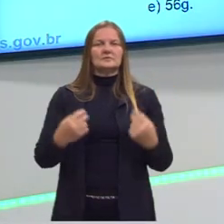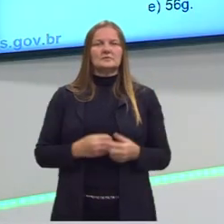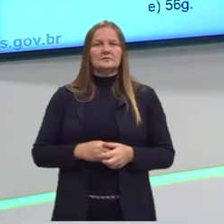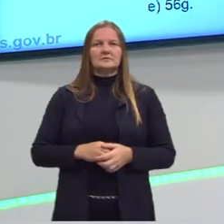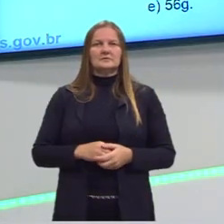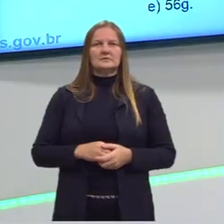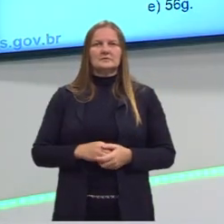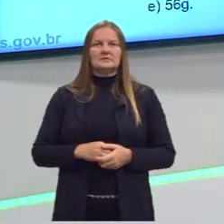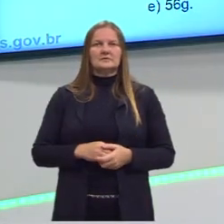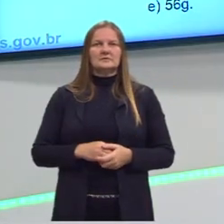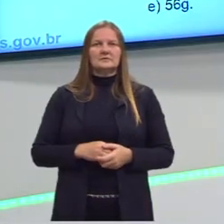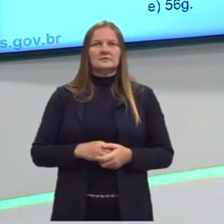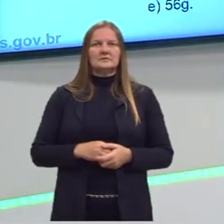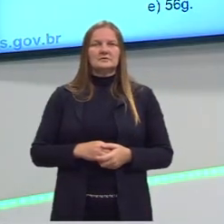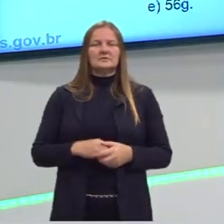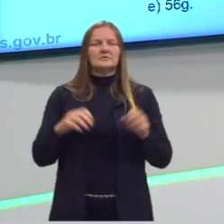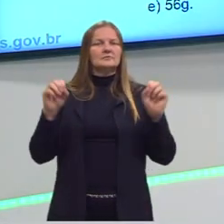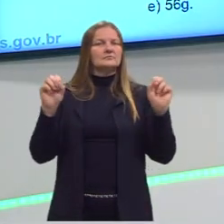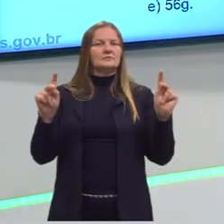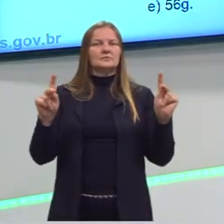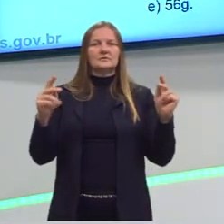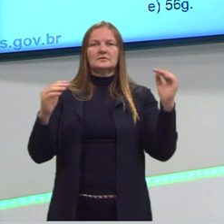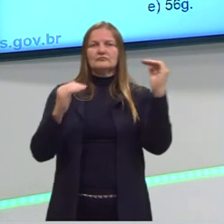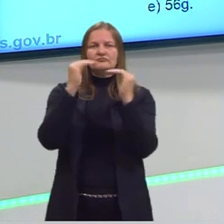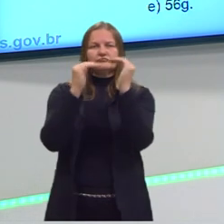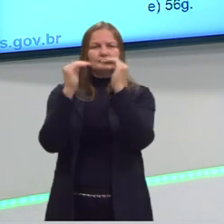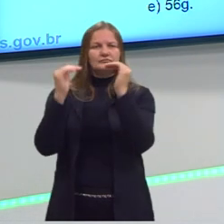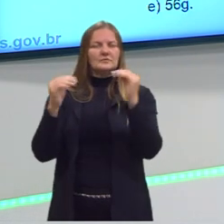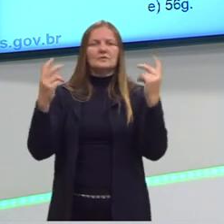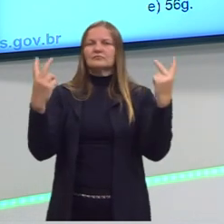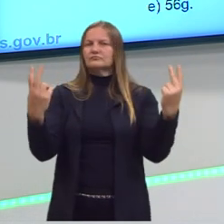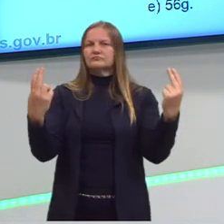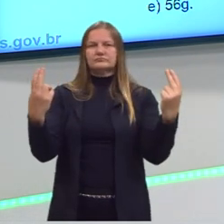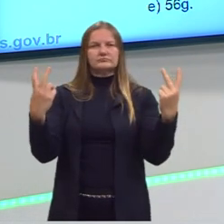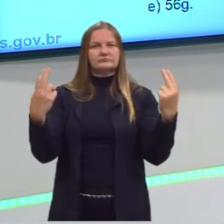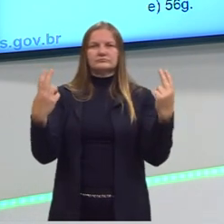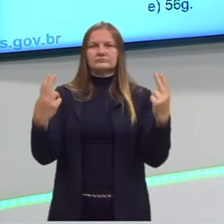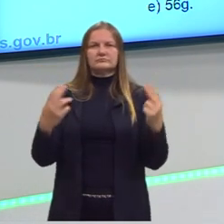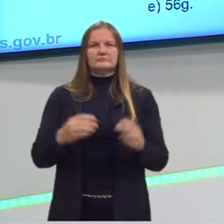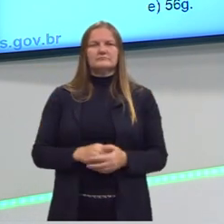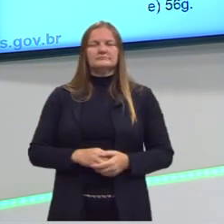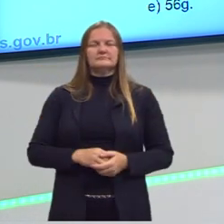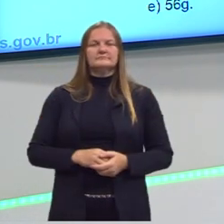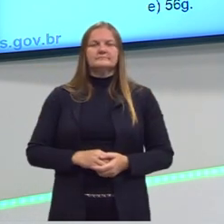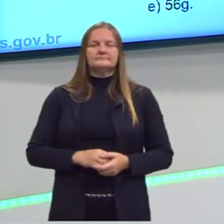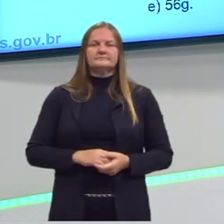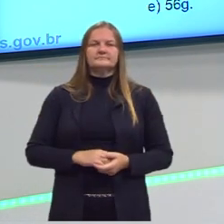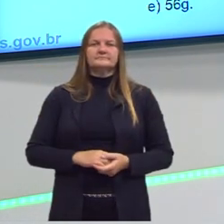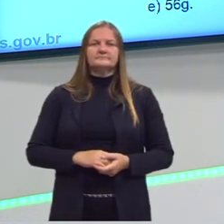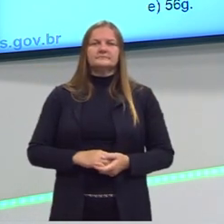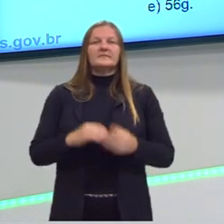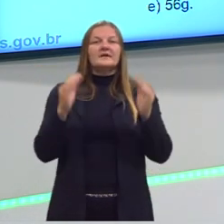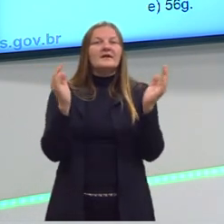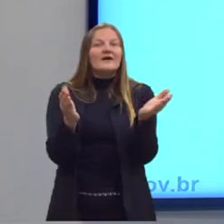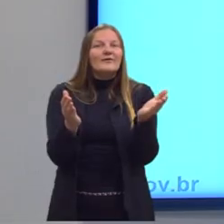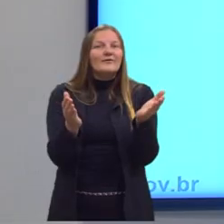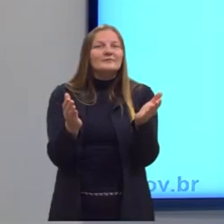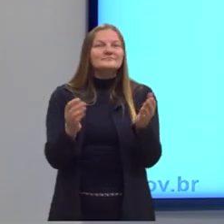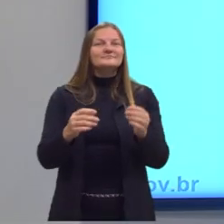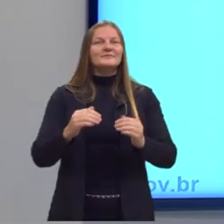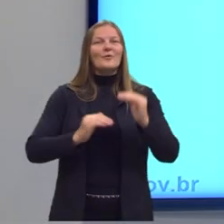24 hidrogênio OK ela tá balanceado Então os dois primeiros passos feito agora